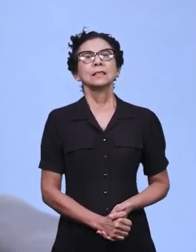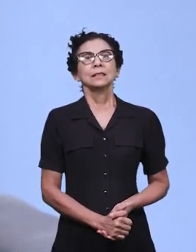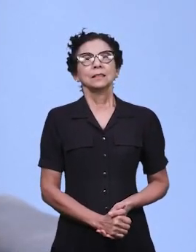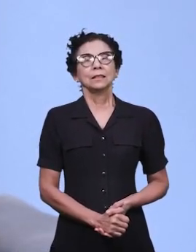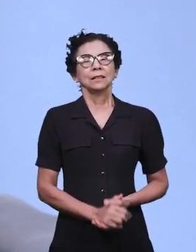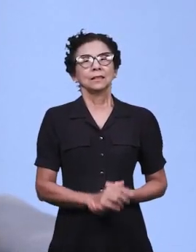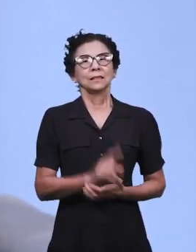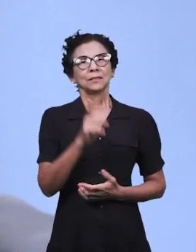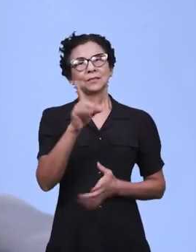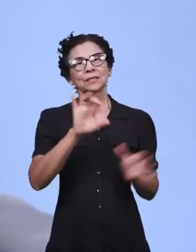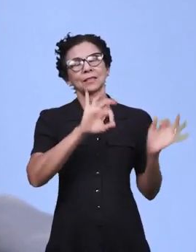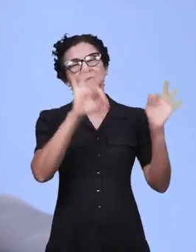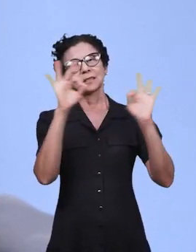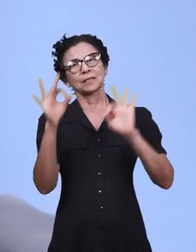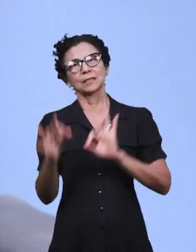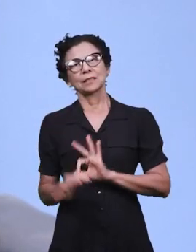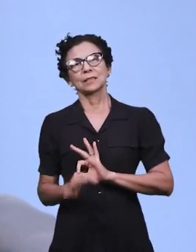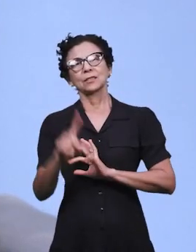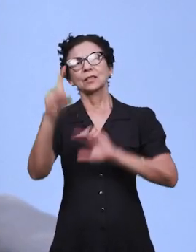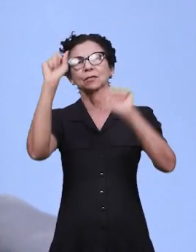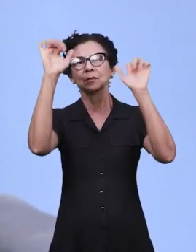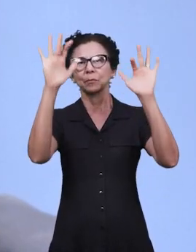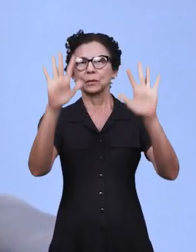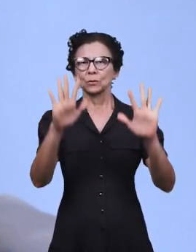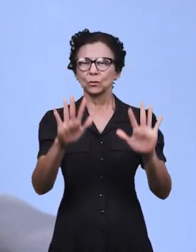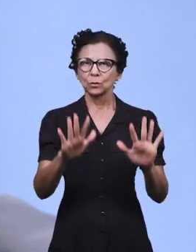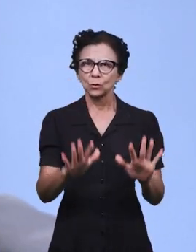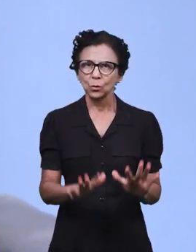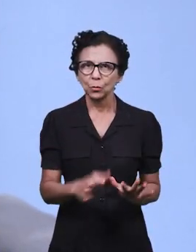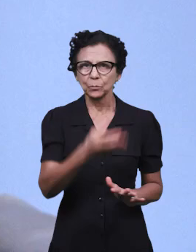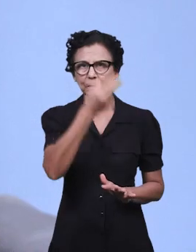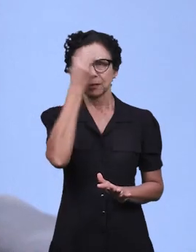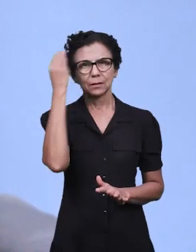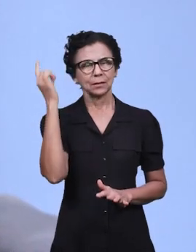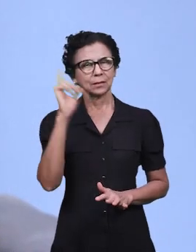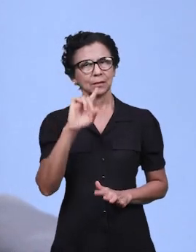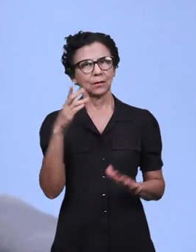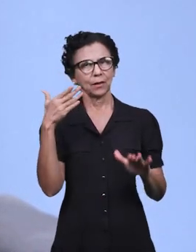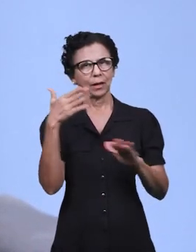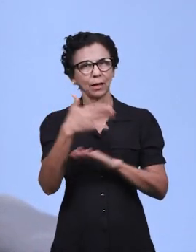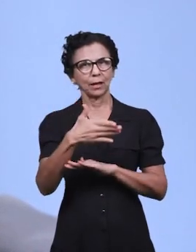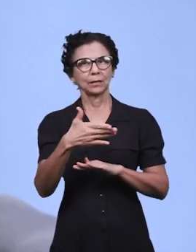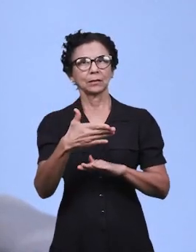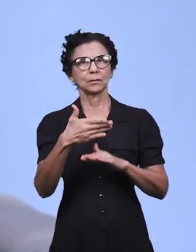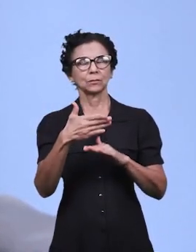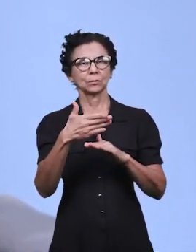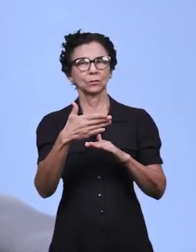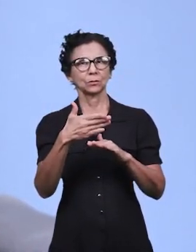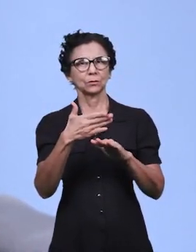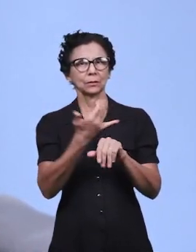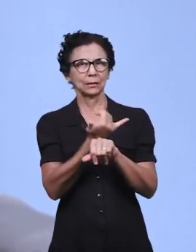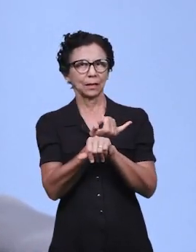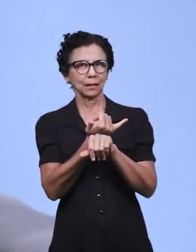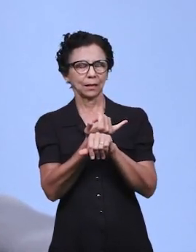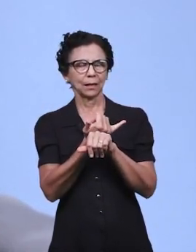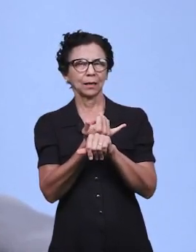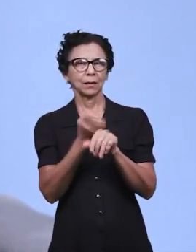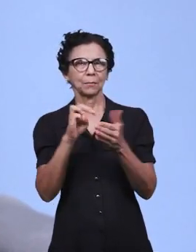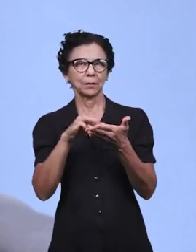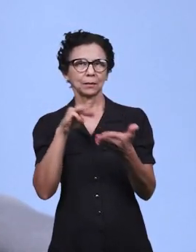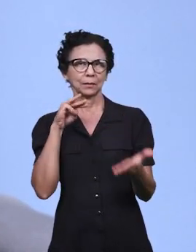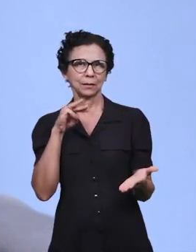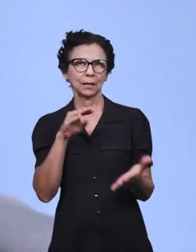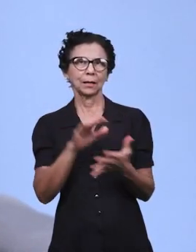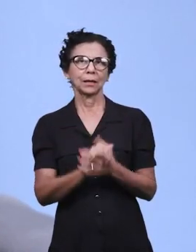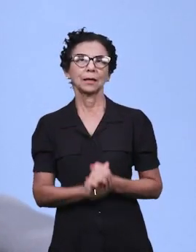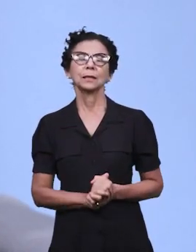abençoe. Não esqueça, acesse os nossos canais e tome posse dos conteúdos que estão sendo disponibilizados para você.